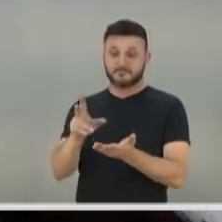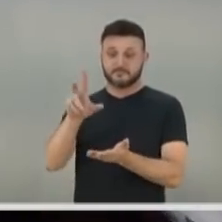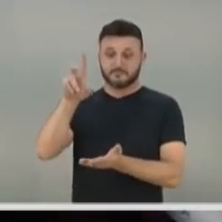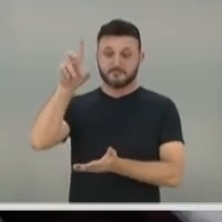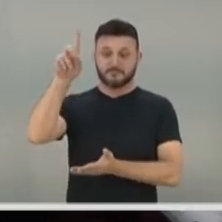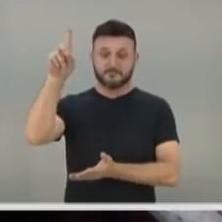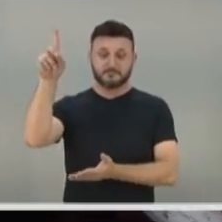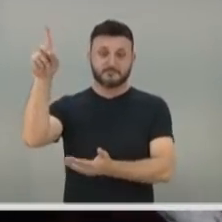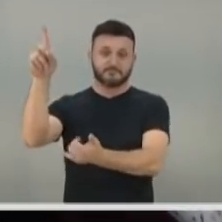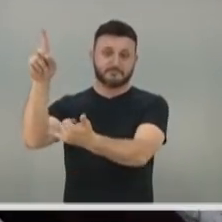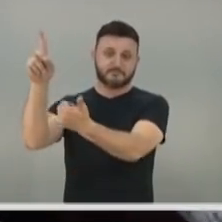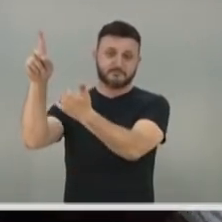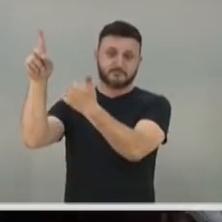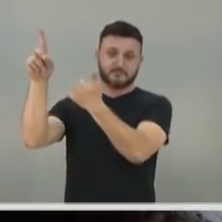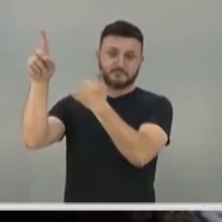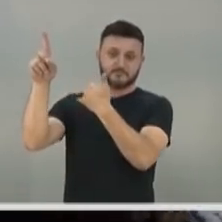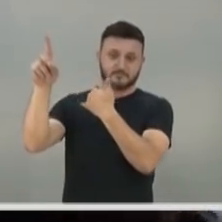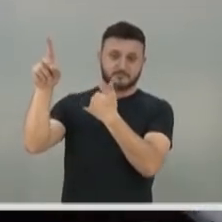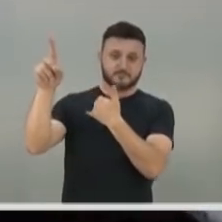chegou,